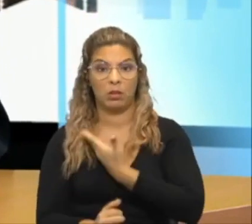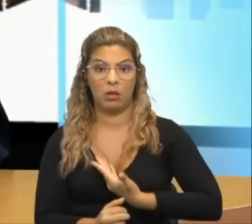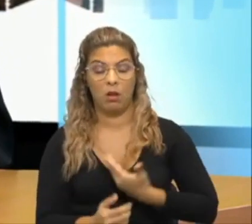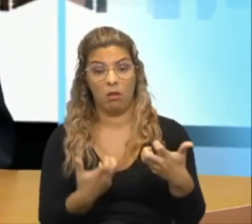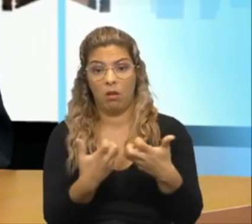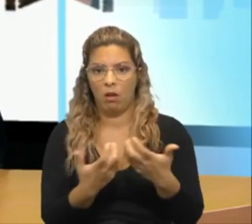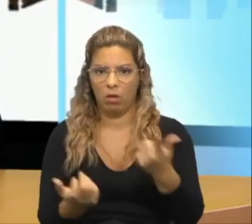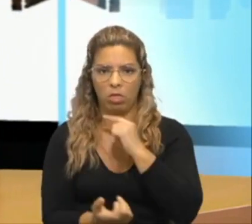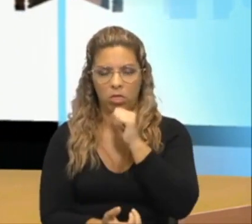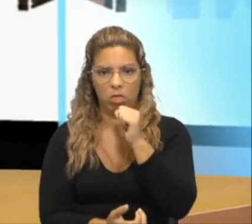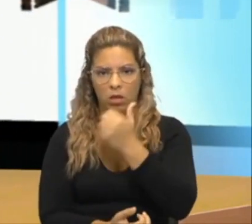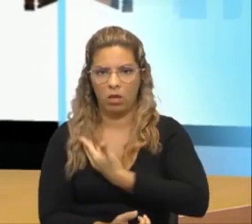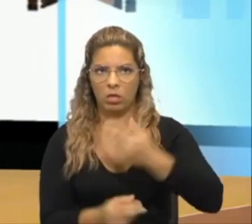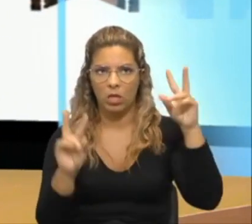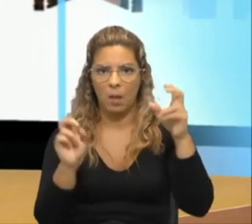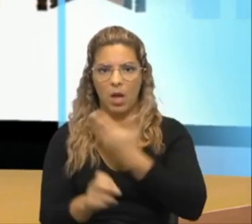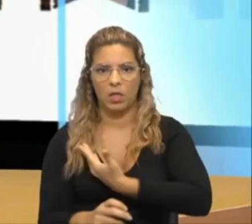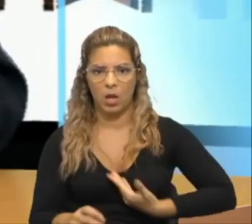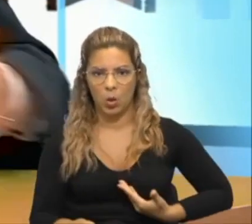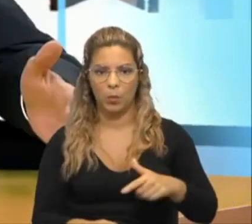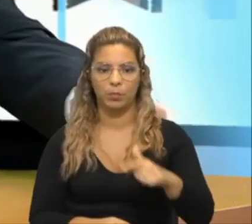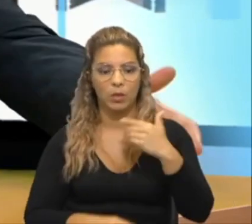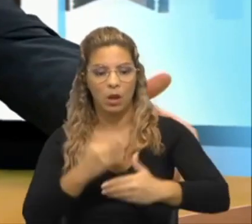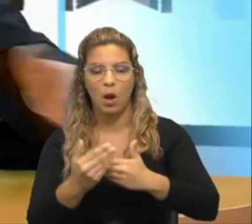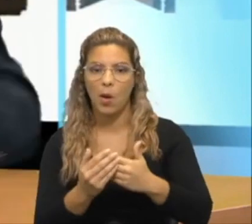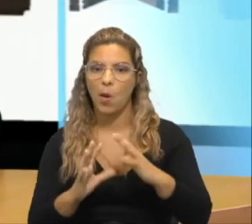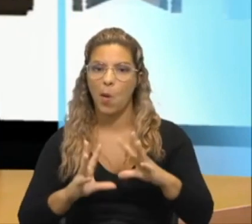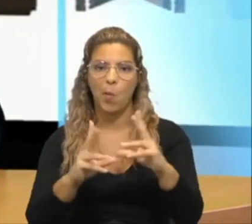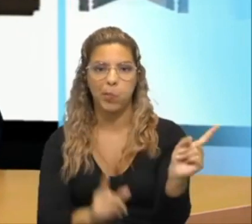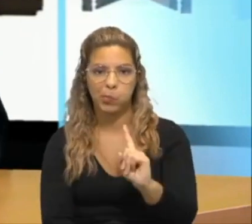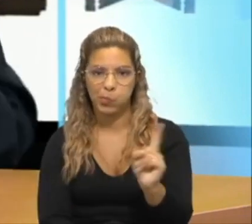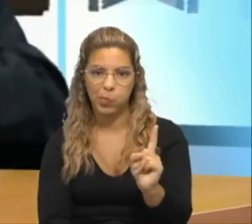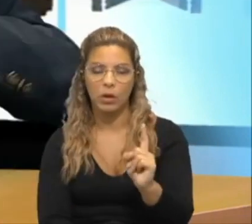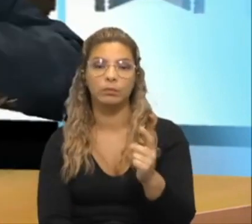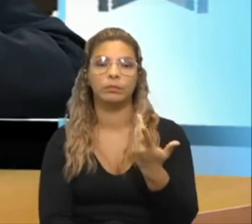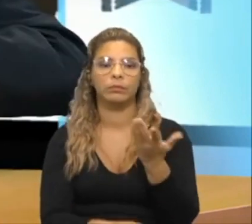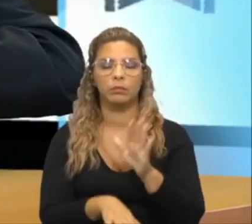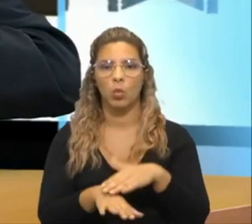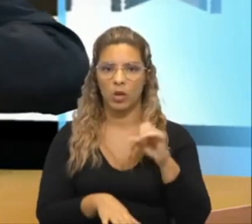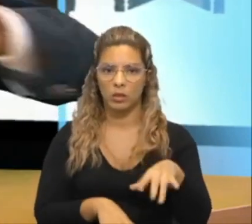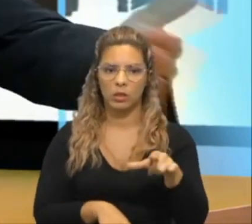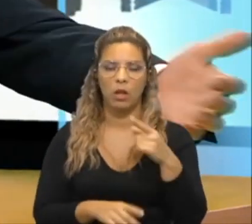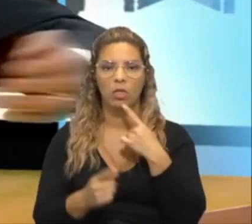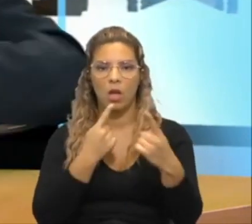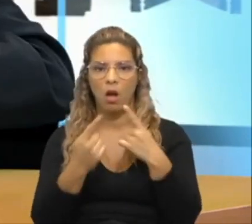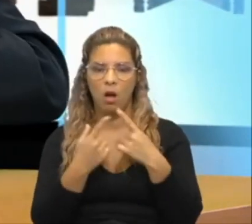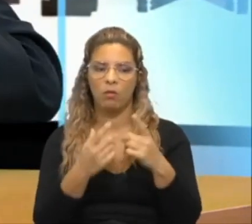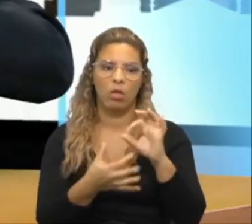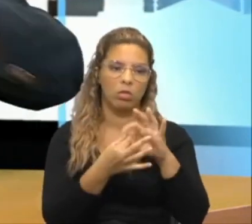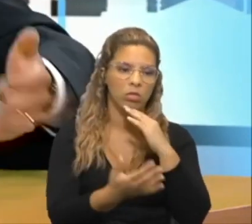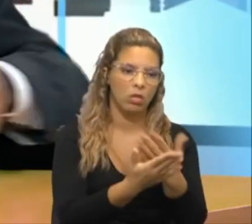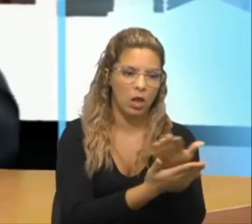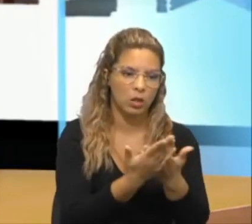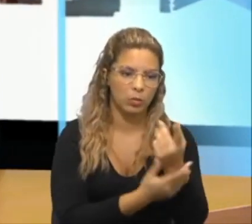guerra, o progresso não chegou a essa área. É verdade que este diálogo fomentou novas relações económicas,